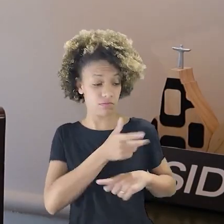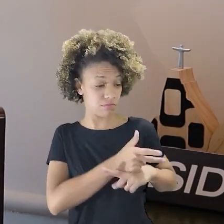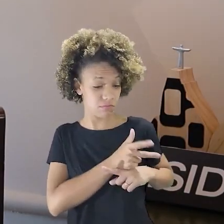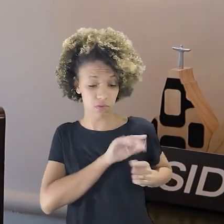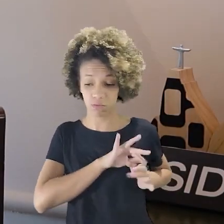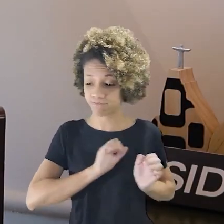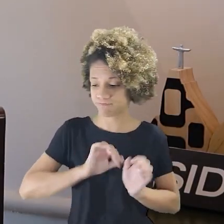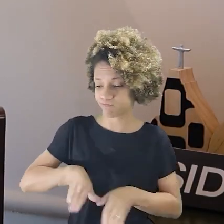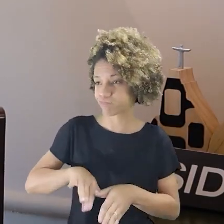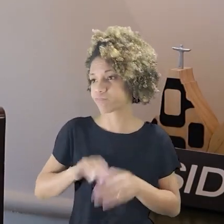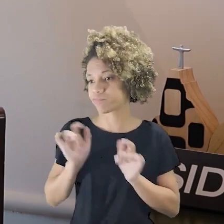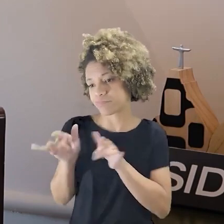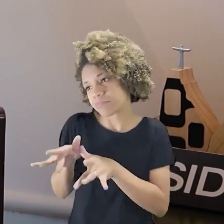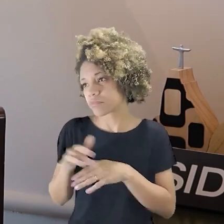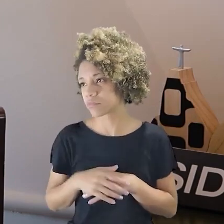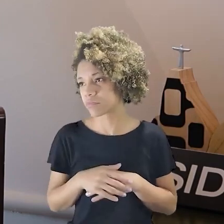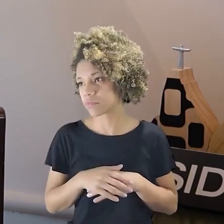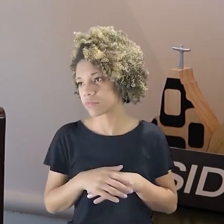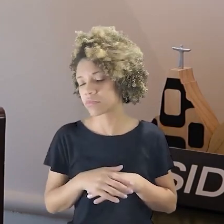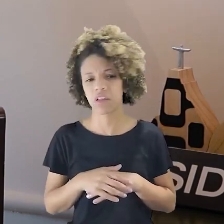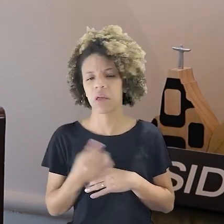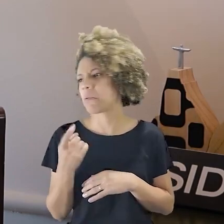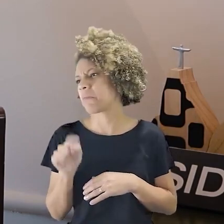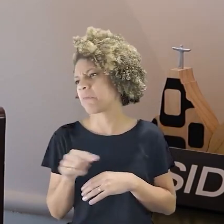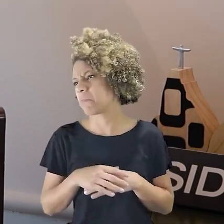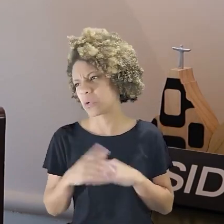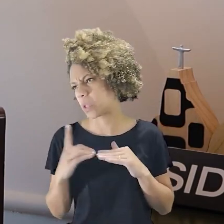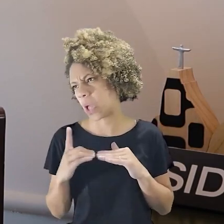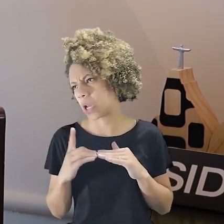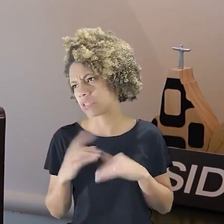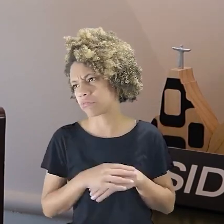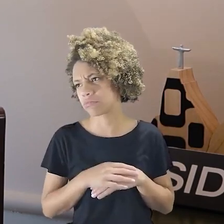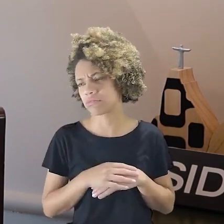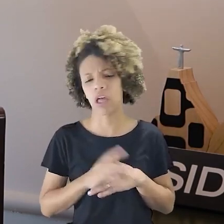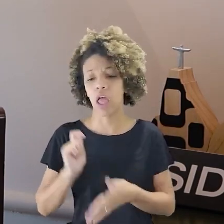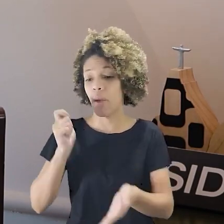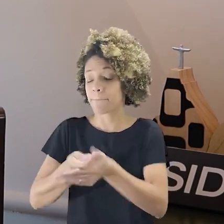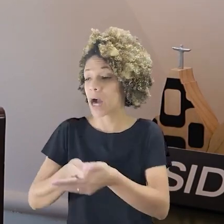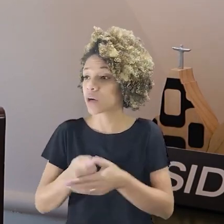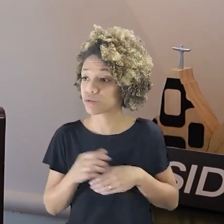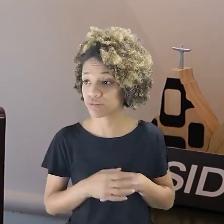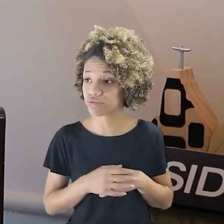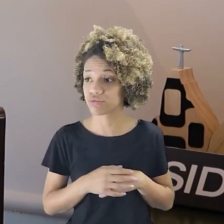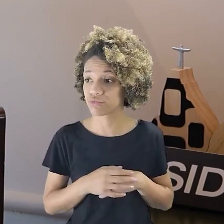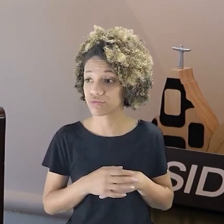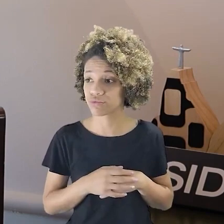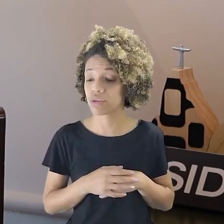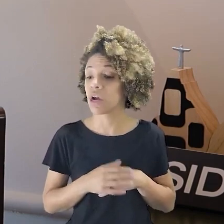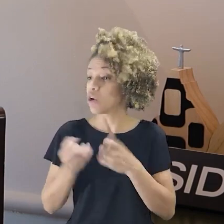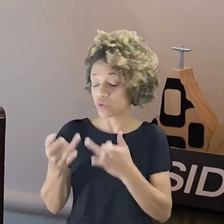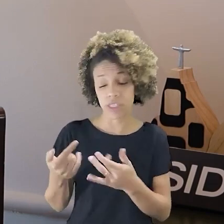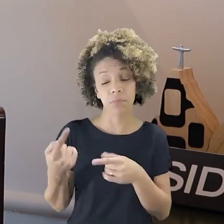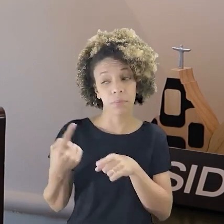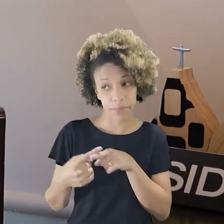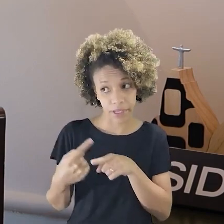e joga essa porra na ponte de Niterói. Uma câmera dessa custa lá $1,000, sei lá. Ele vai lá e fala, eu indenizo, eu pago. Eu estou te falando